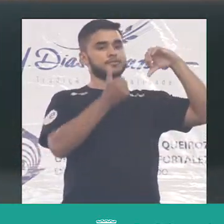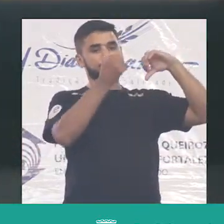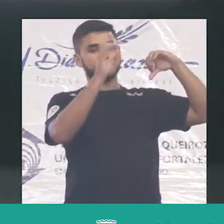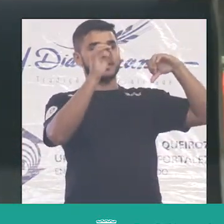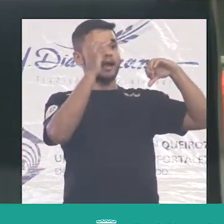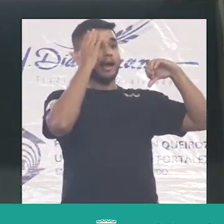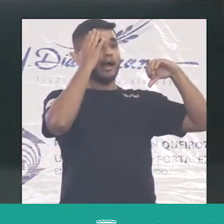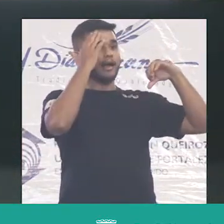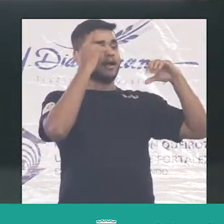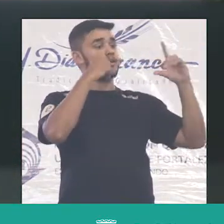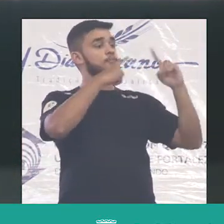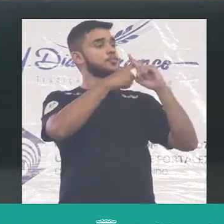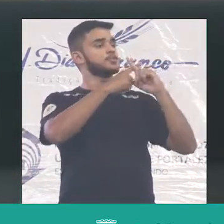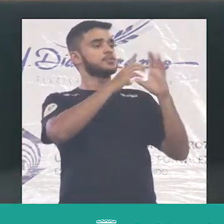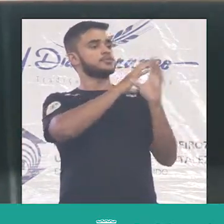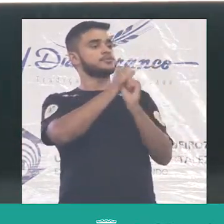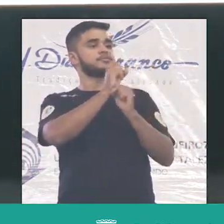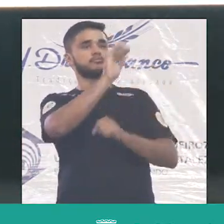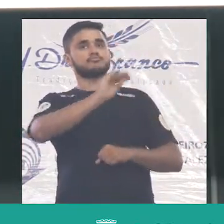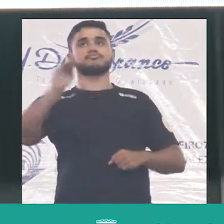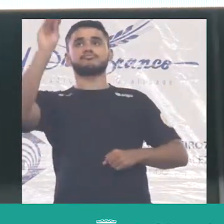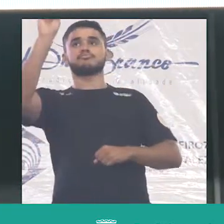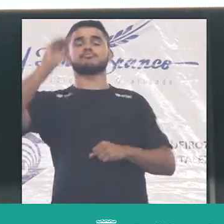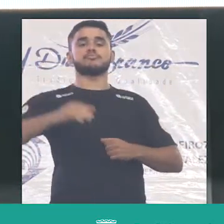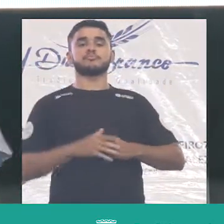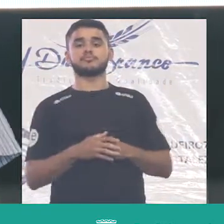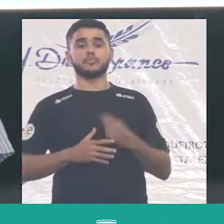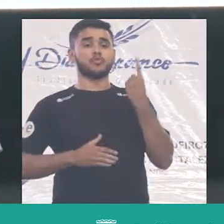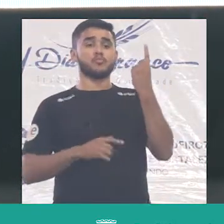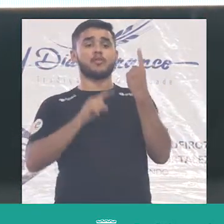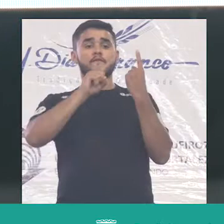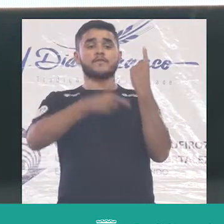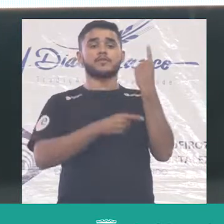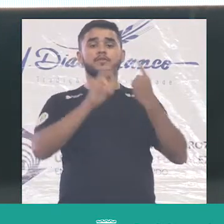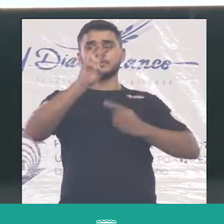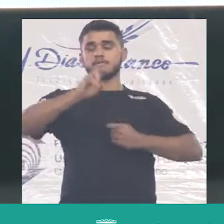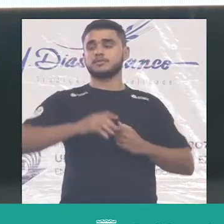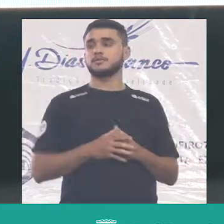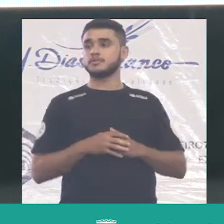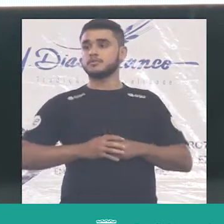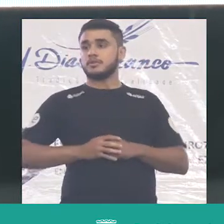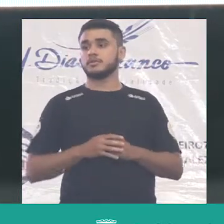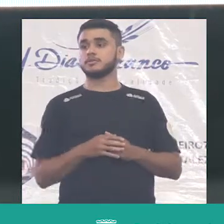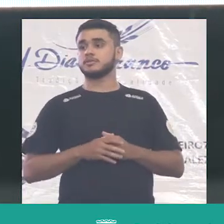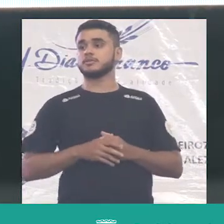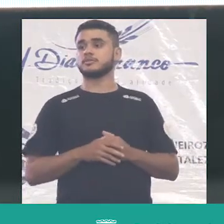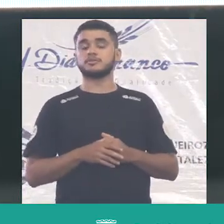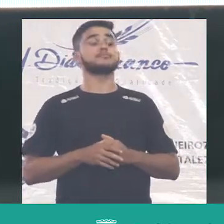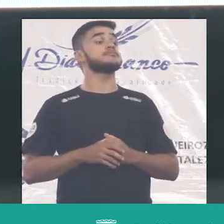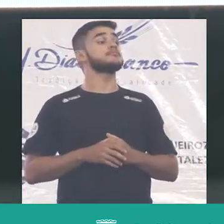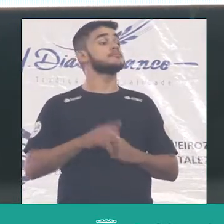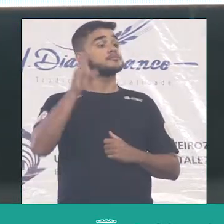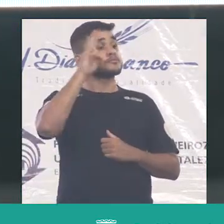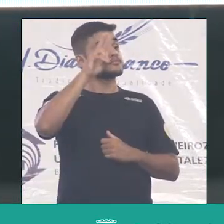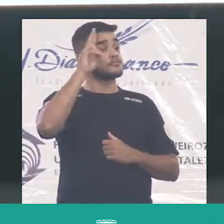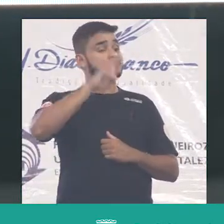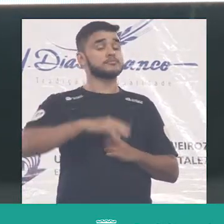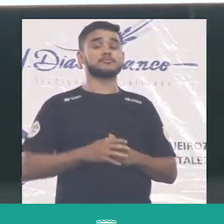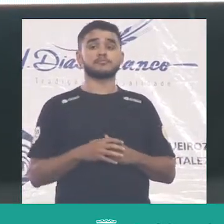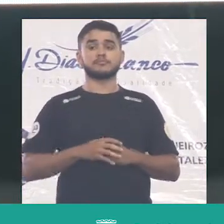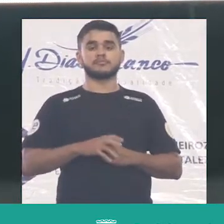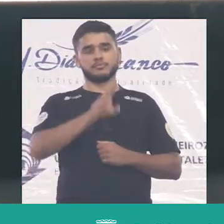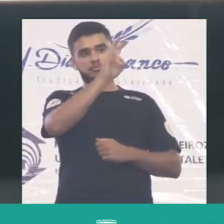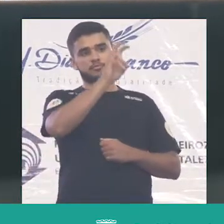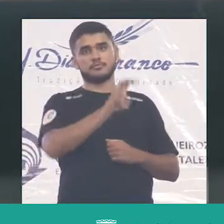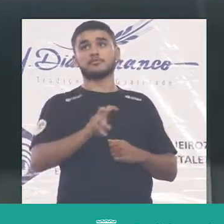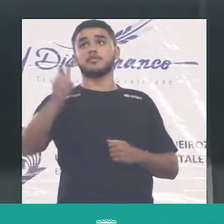aqui? Se fosse 1,5, como é que seria? Vou lá, 1,5 ao quadrado.